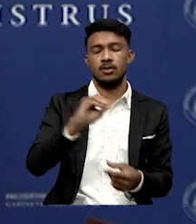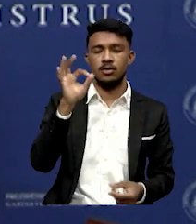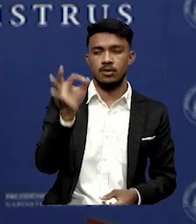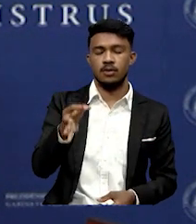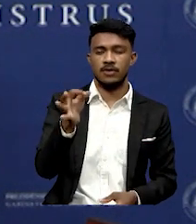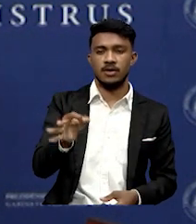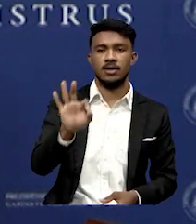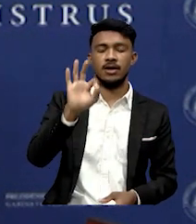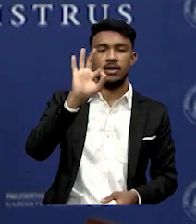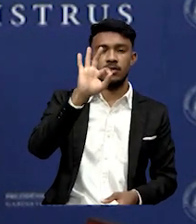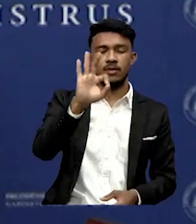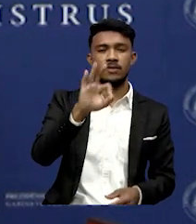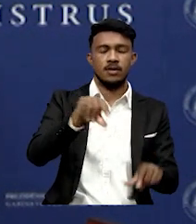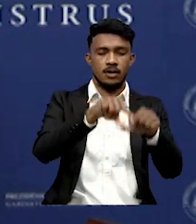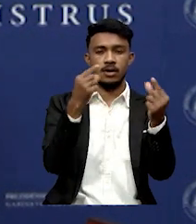grau F.